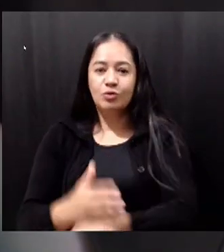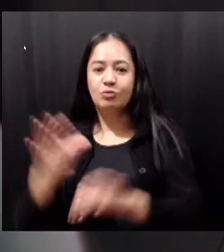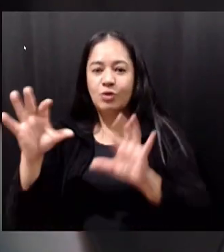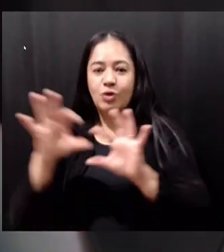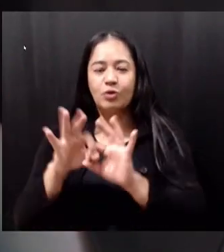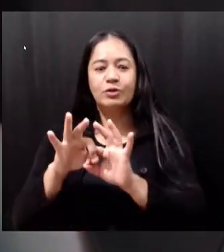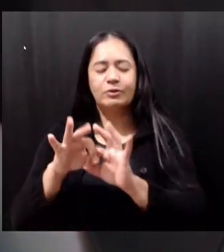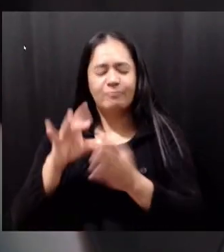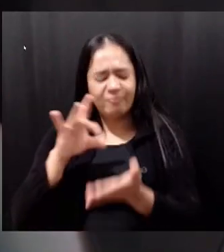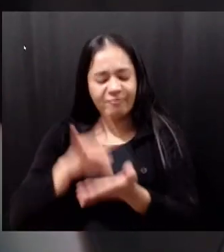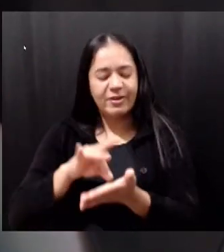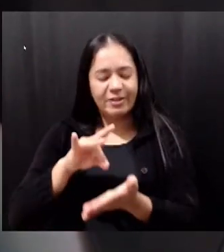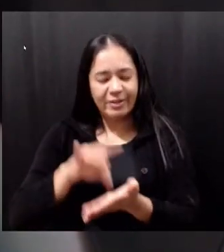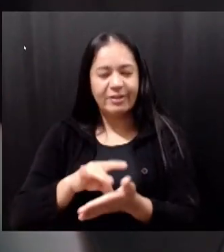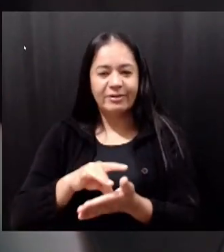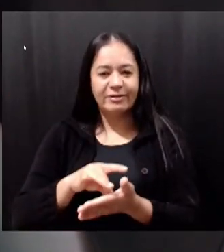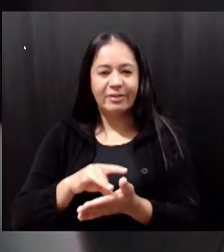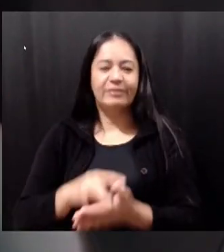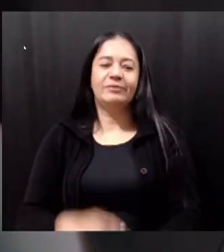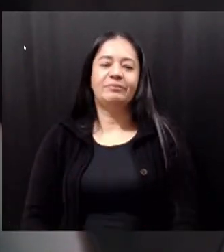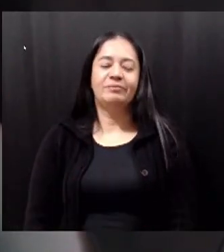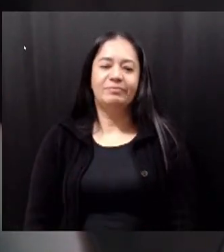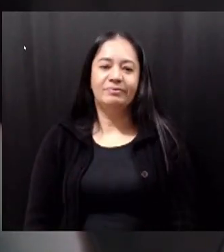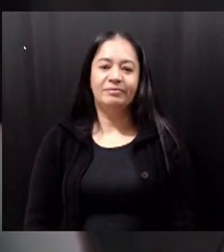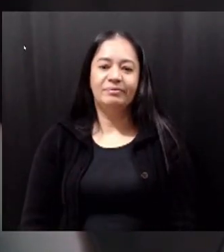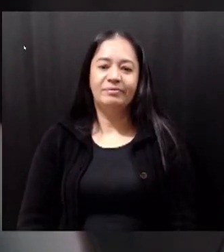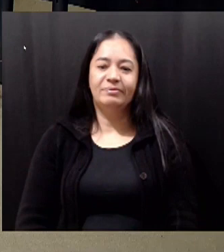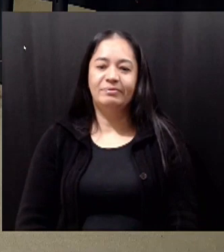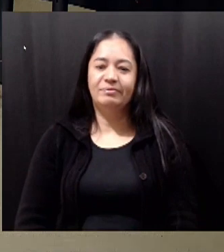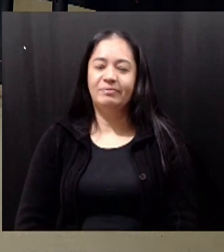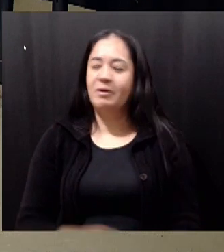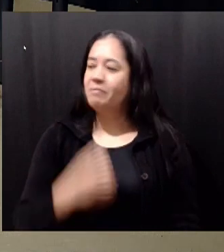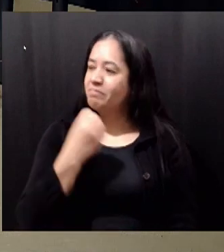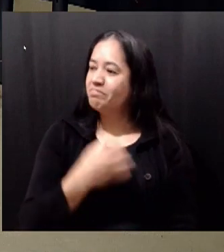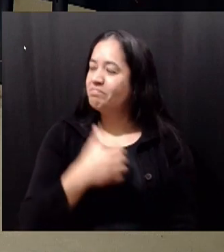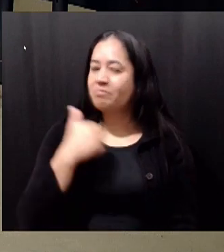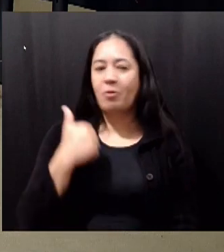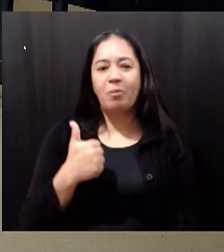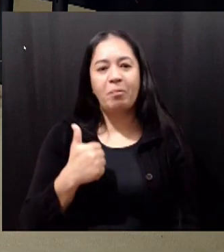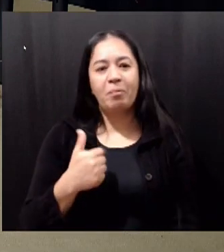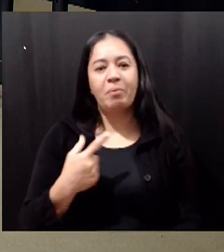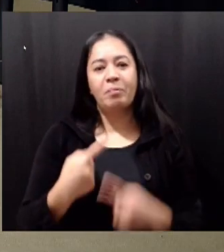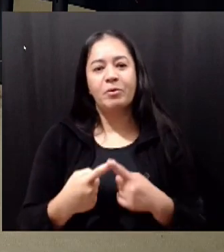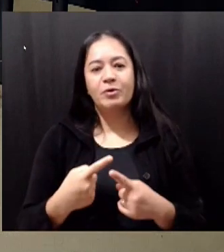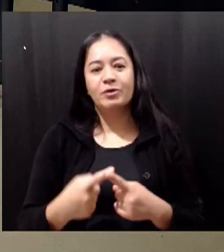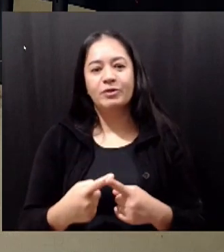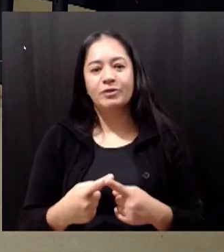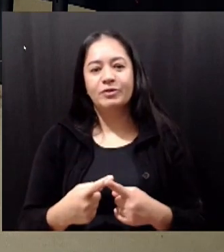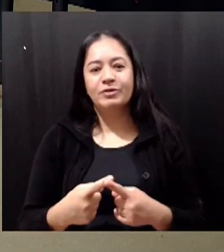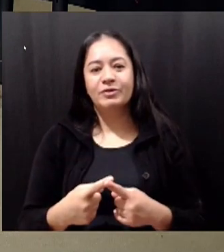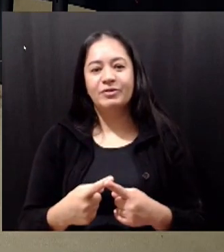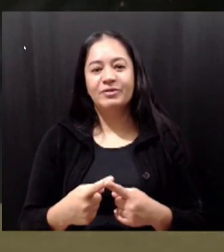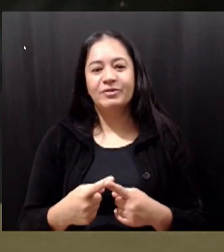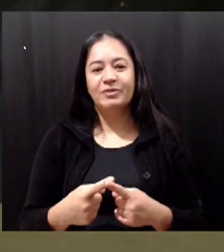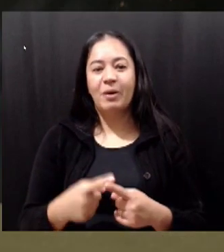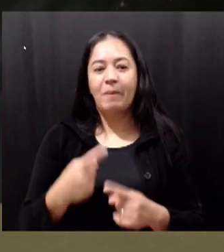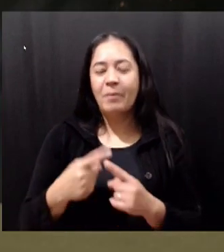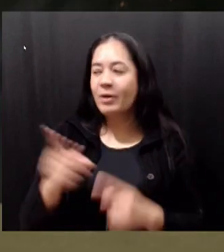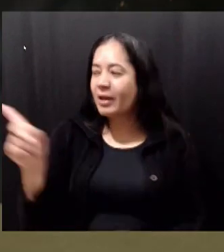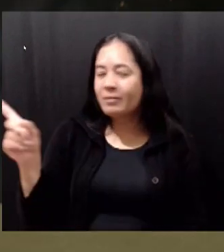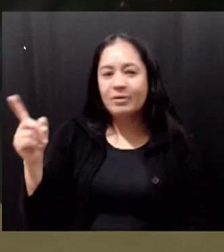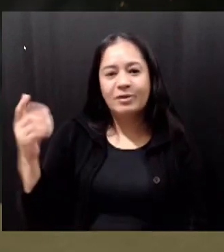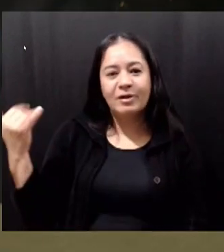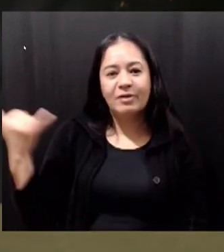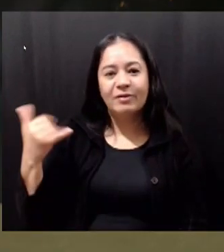tão superficiais, É, né. muito bom, né, doutora? Isso. Porque, só um minutinho, o Inclu pessoal falando aqui que,